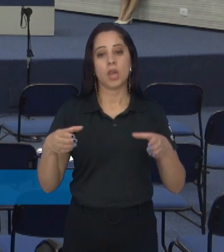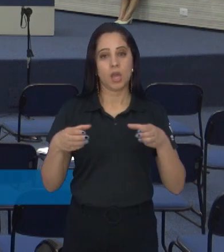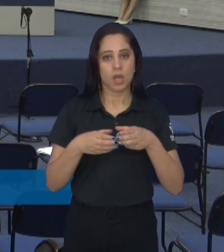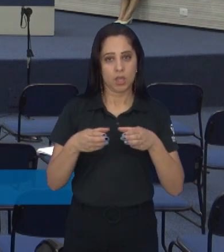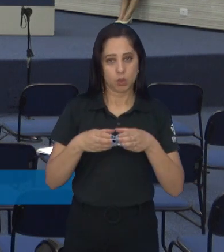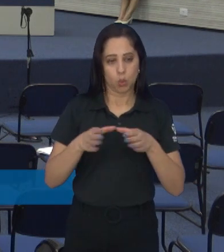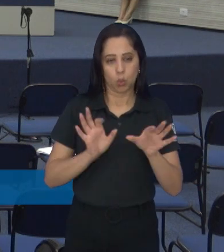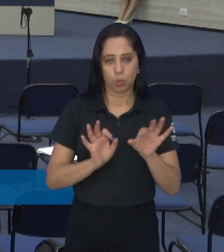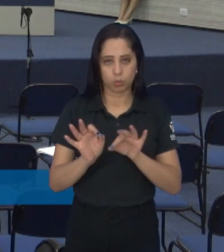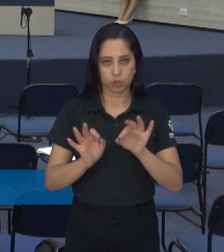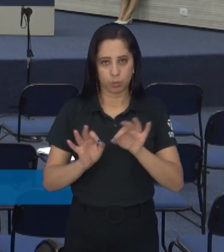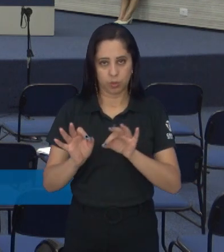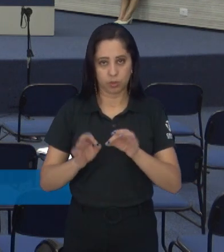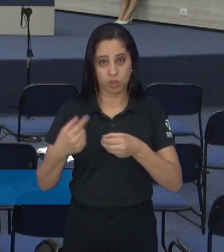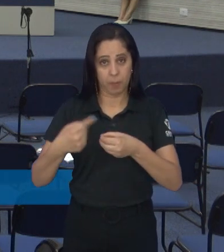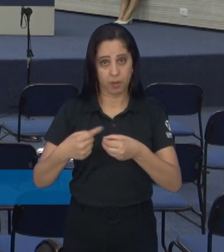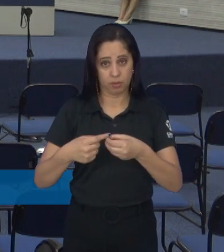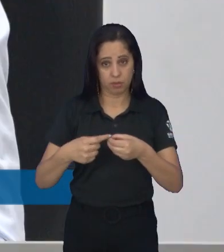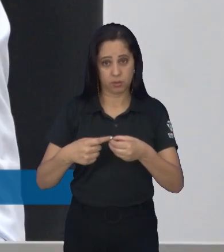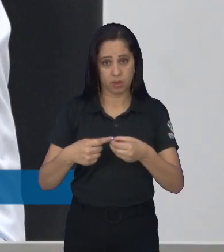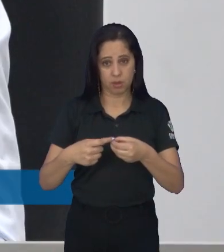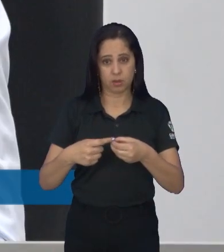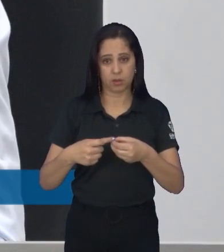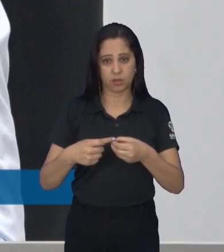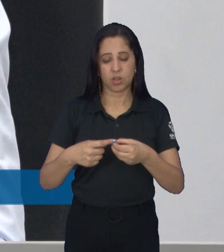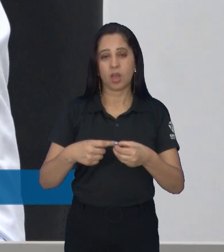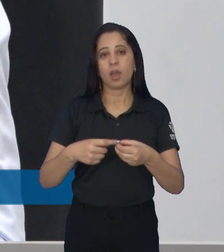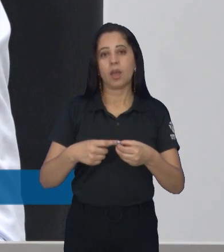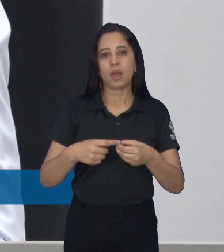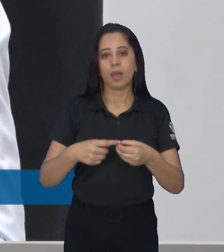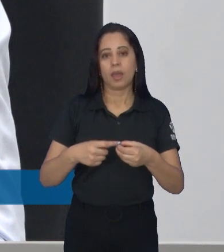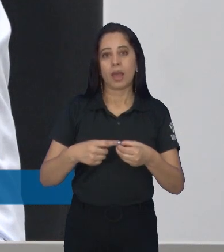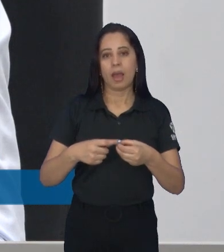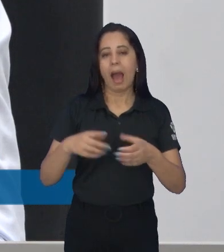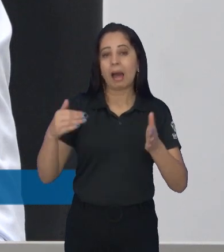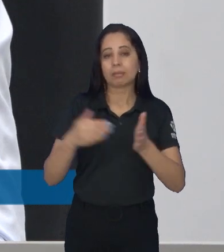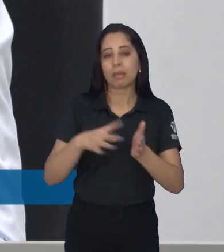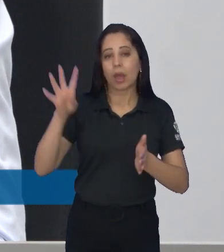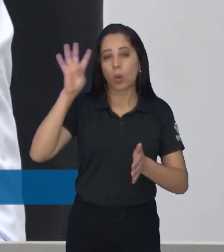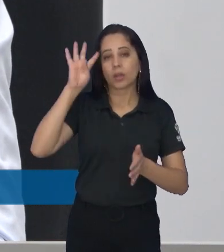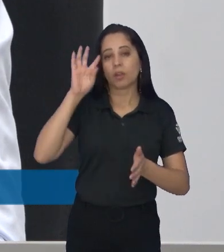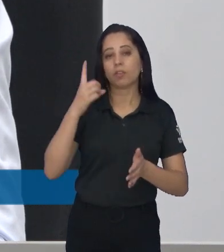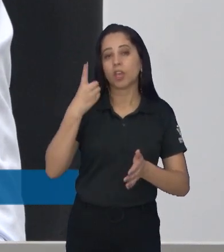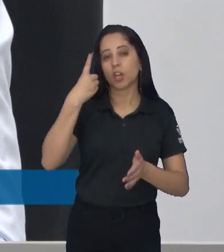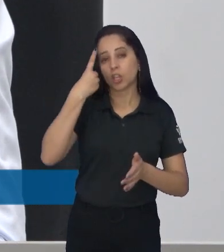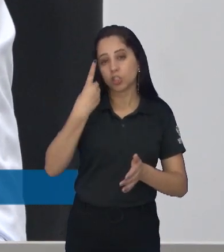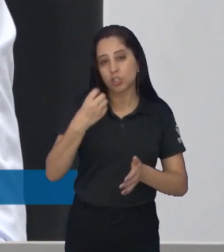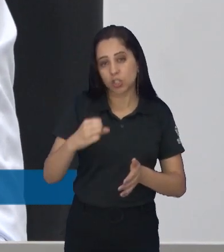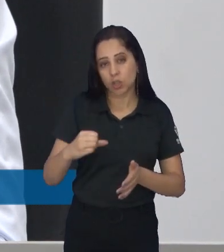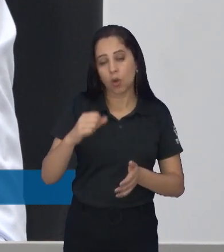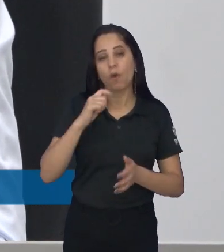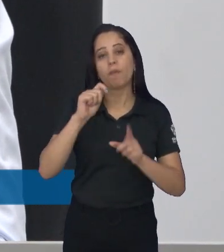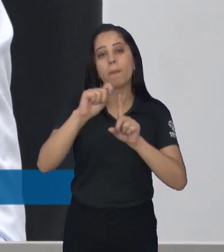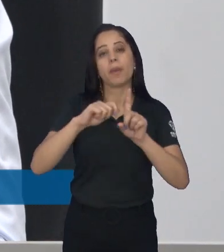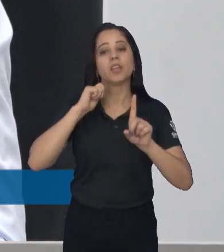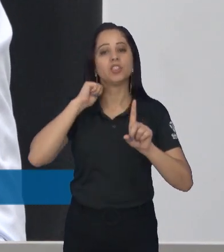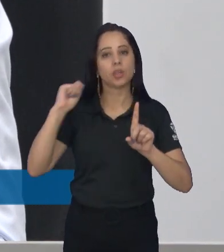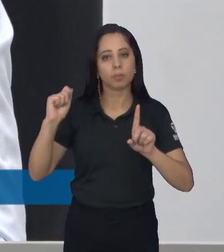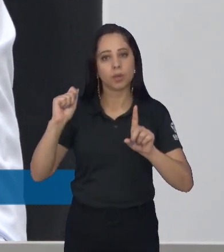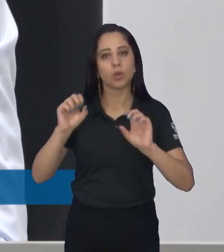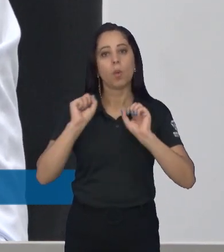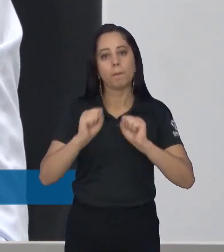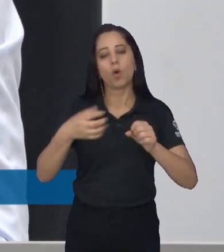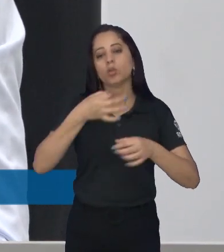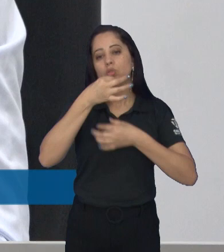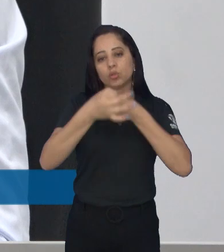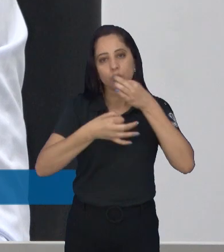de planejamento Urbano receberá ainda sugestões até quarta-feira dia 19 Tá certo fim do esse